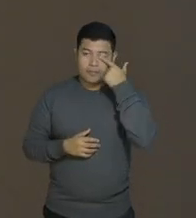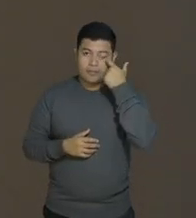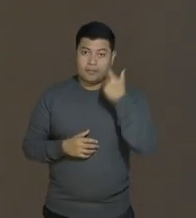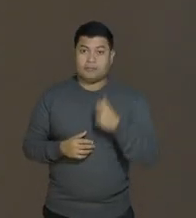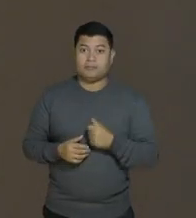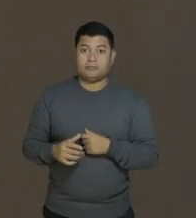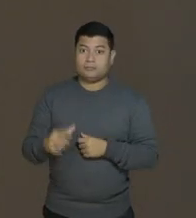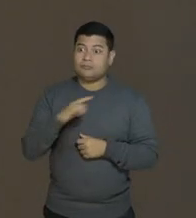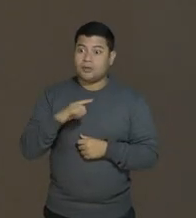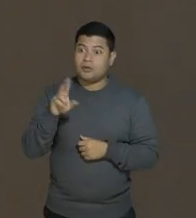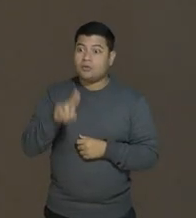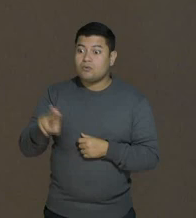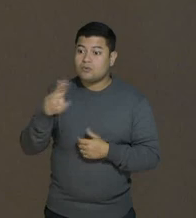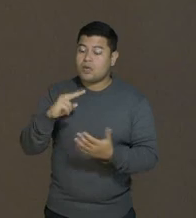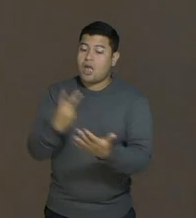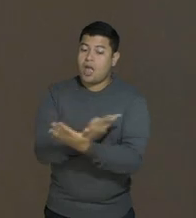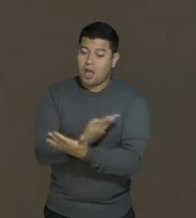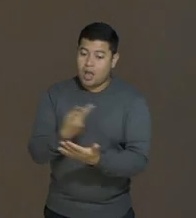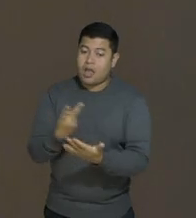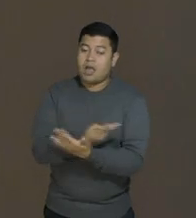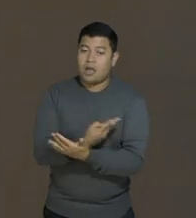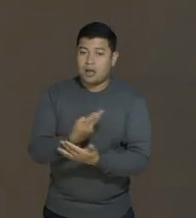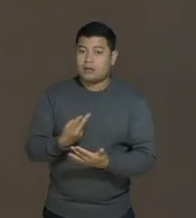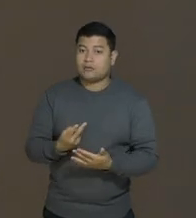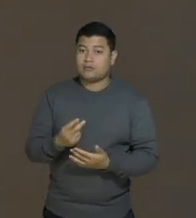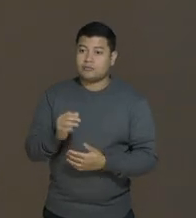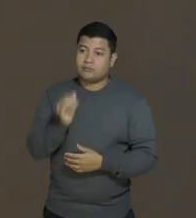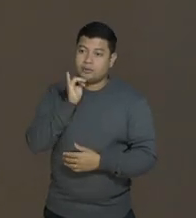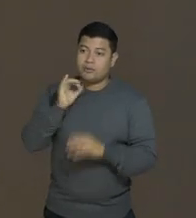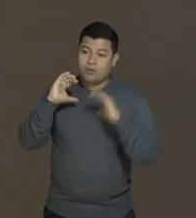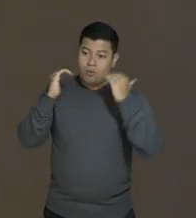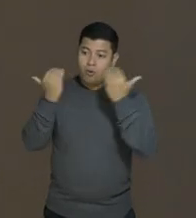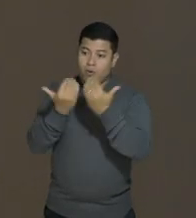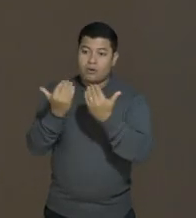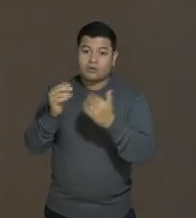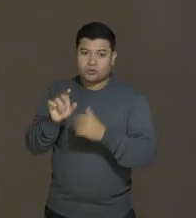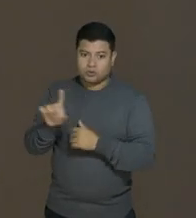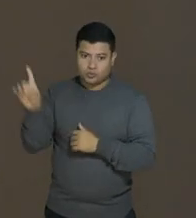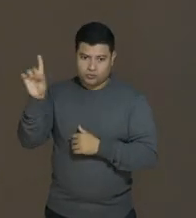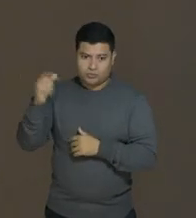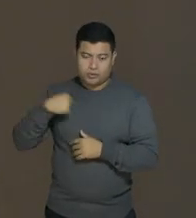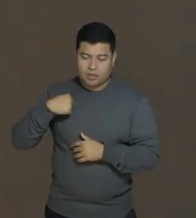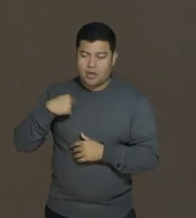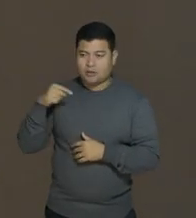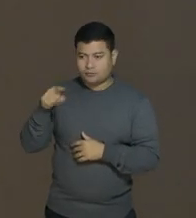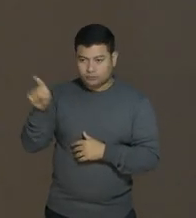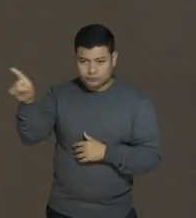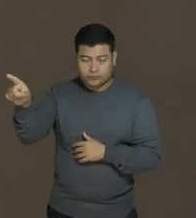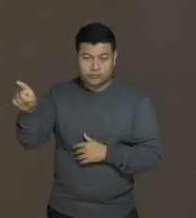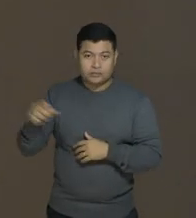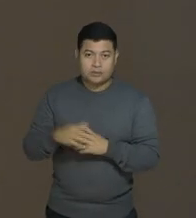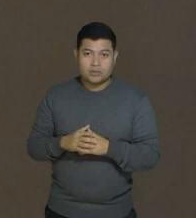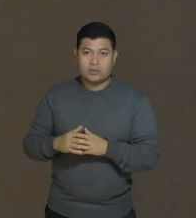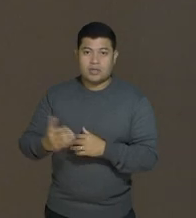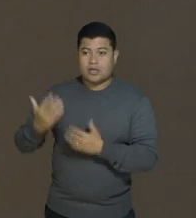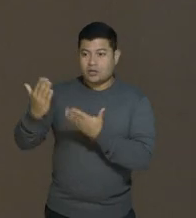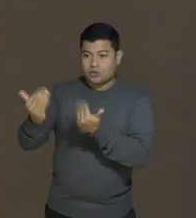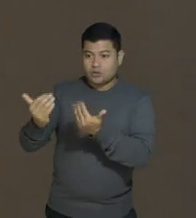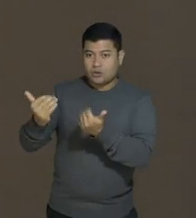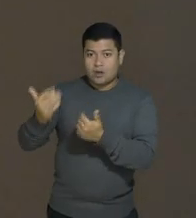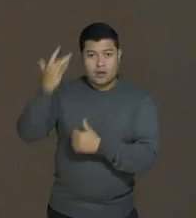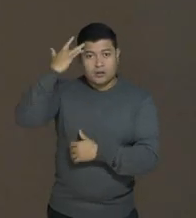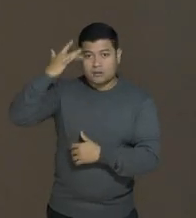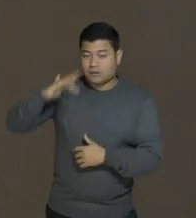uso errado. Até no último congresso que eu fiz agora, que os adolescentes não sabem,